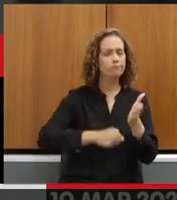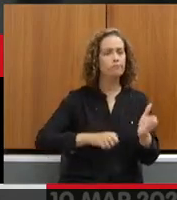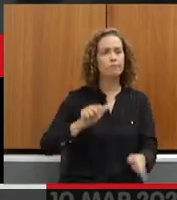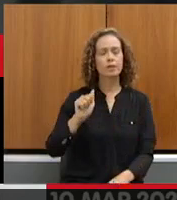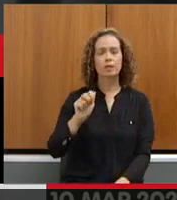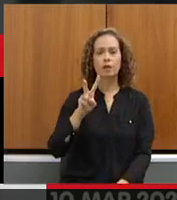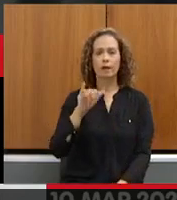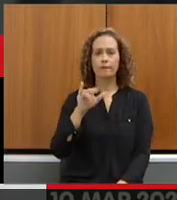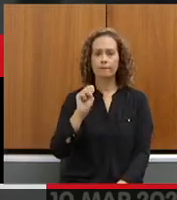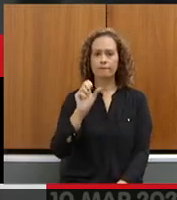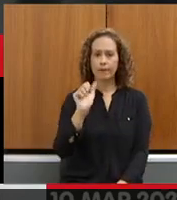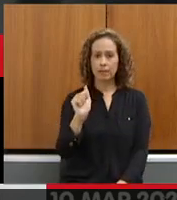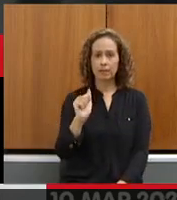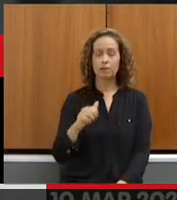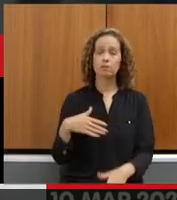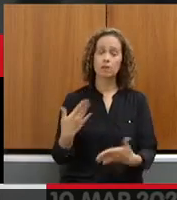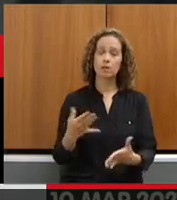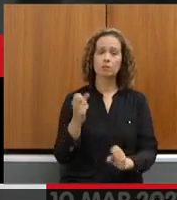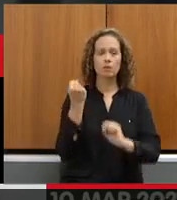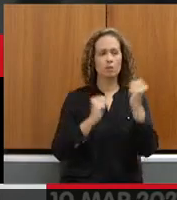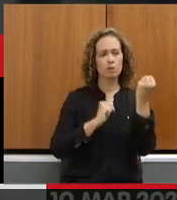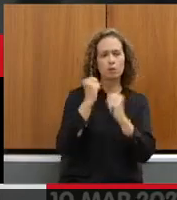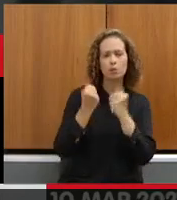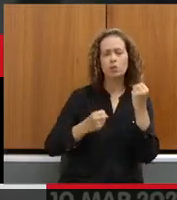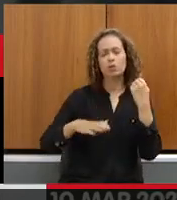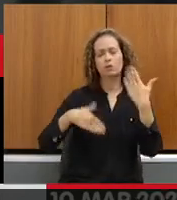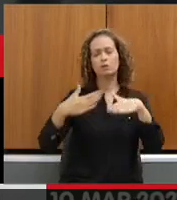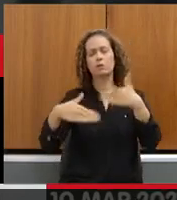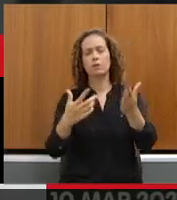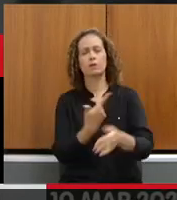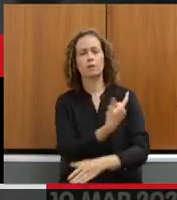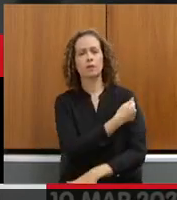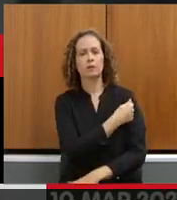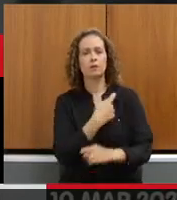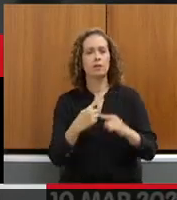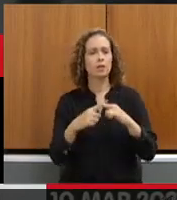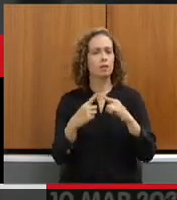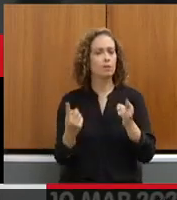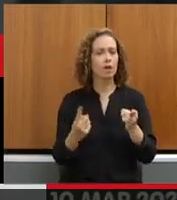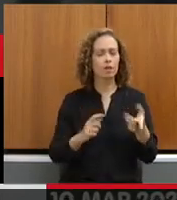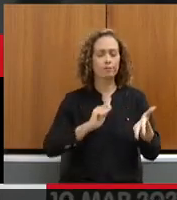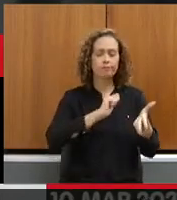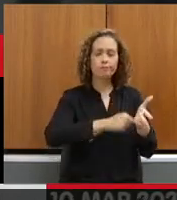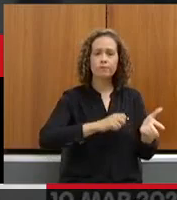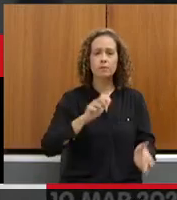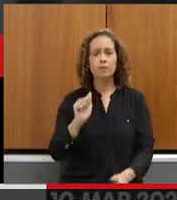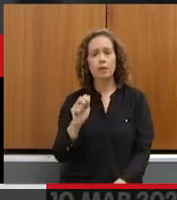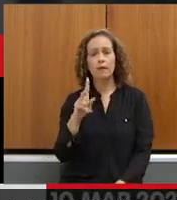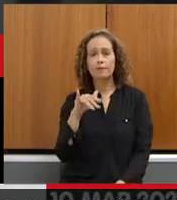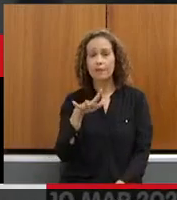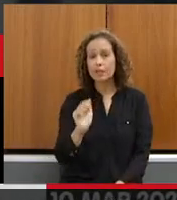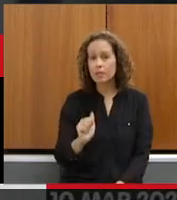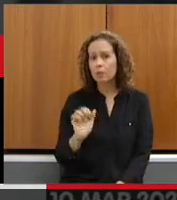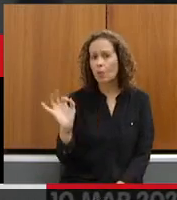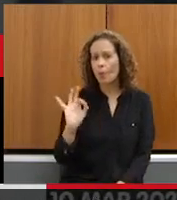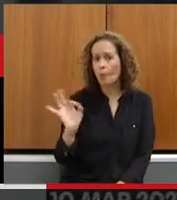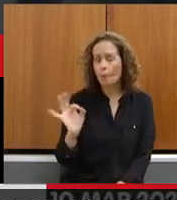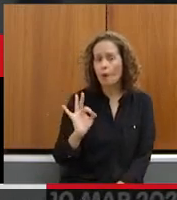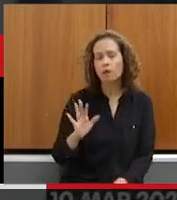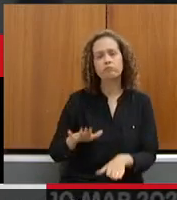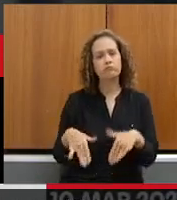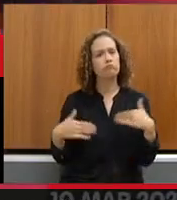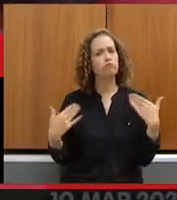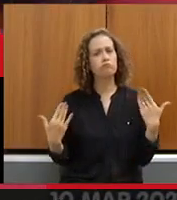é quando a gente tem uma indústria que está desenvolvendo a vacina mas ela não está homologada pela Anvisa isso do ponto de vista